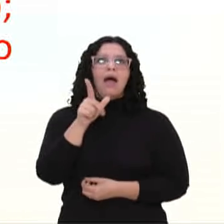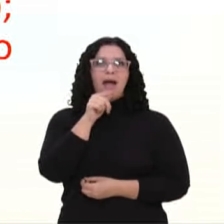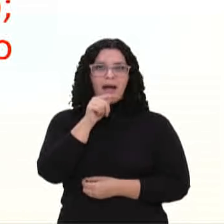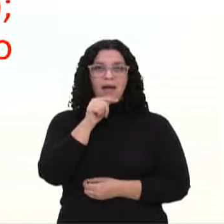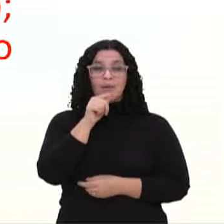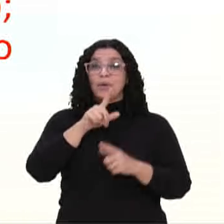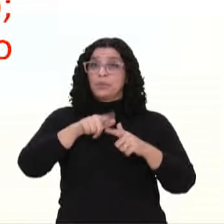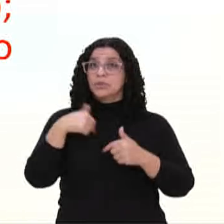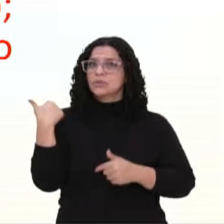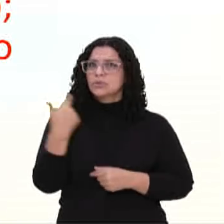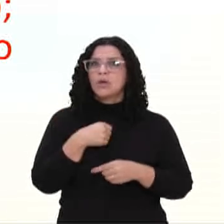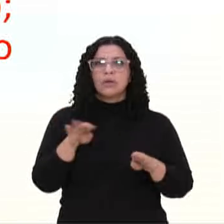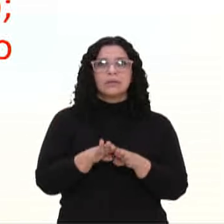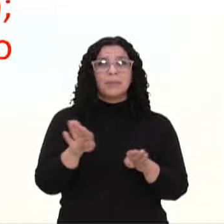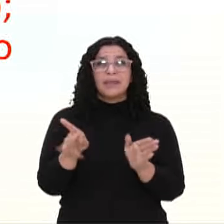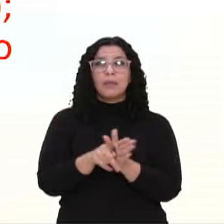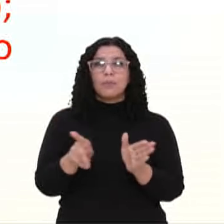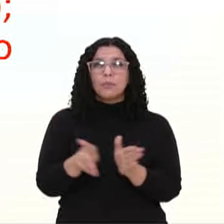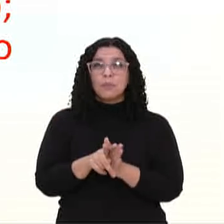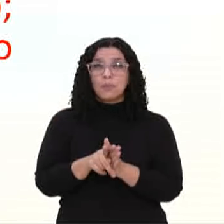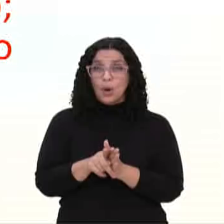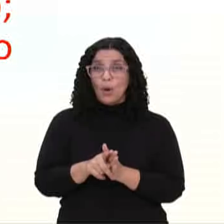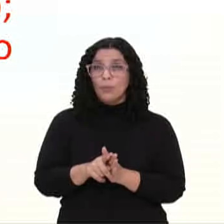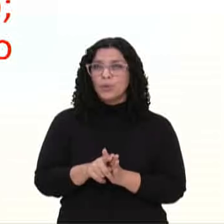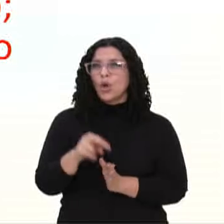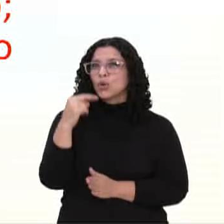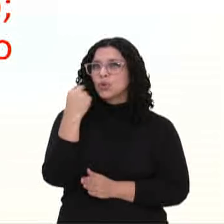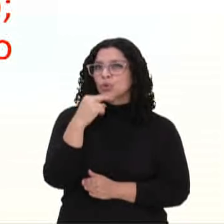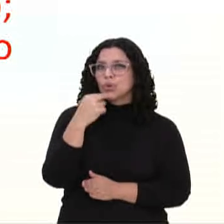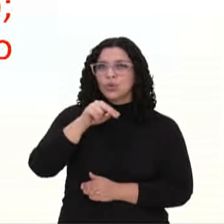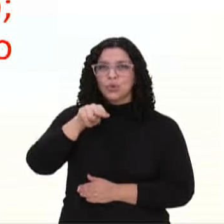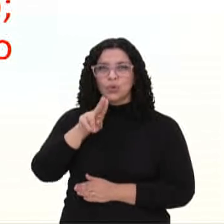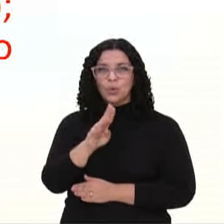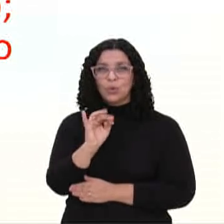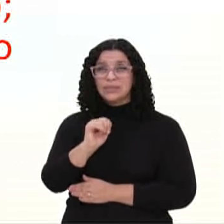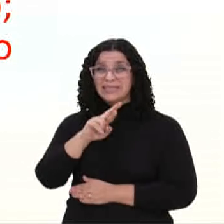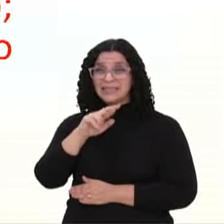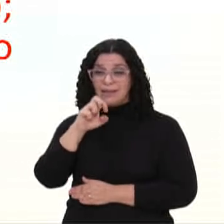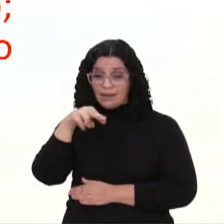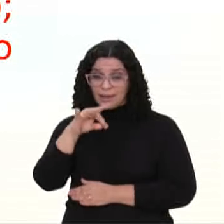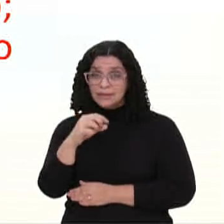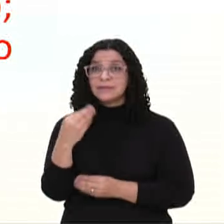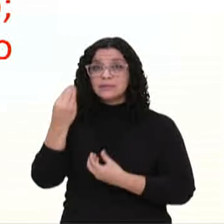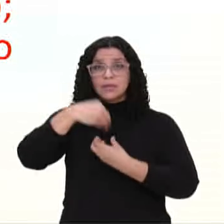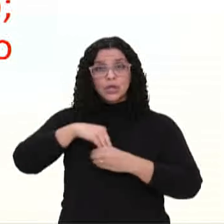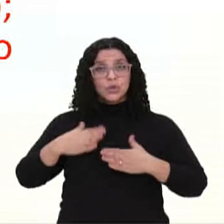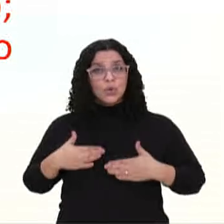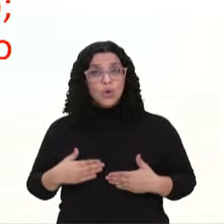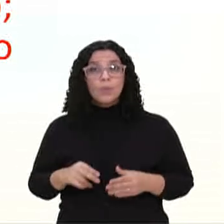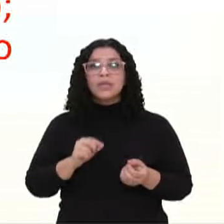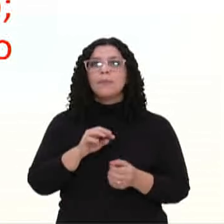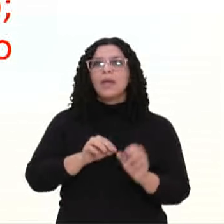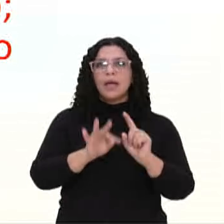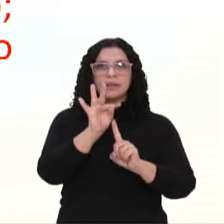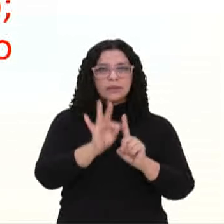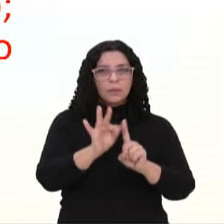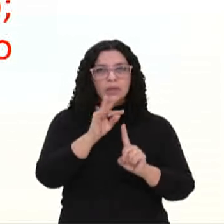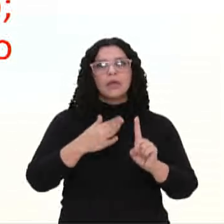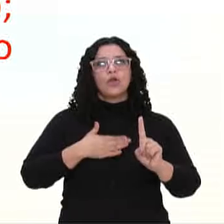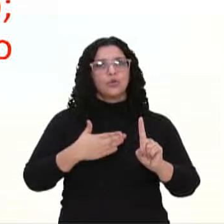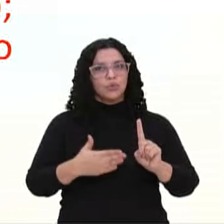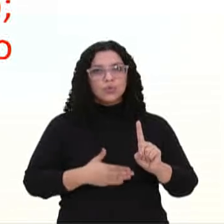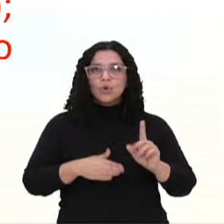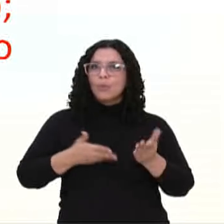Ela é responsável pelo transporte de nutrientes em nosso organismo. É um regulador de temperatura